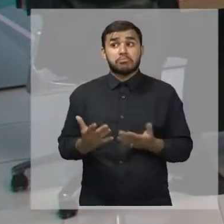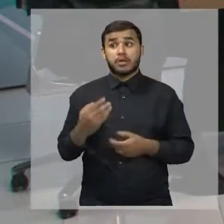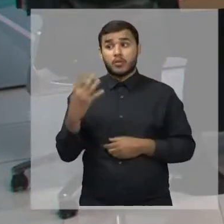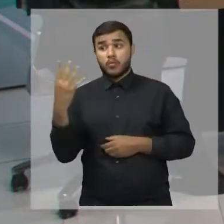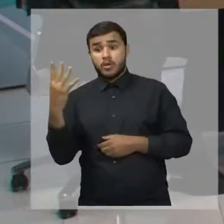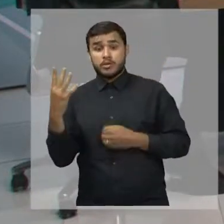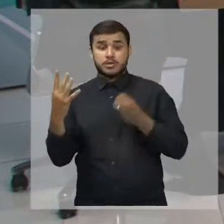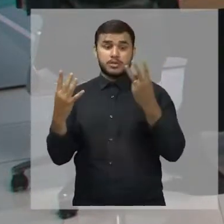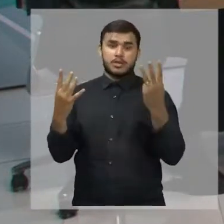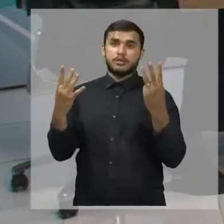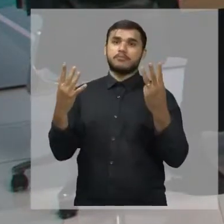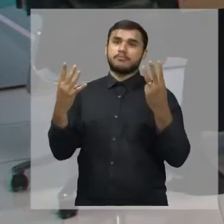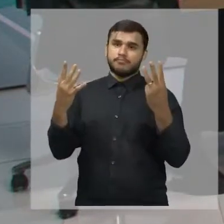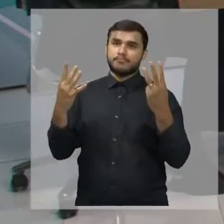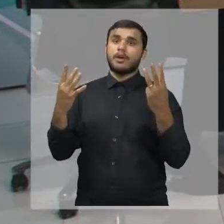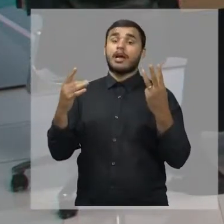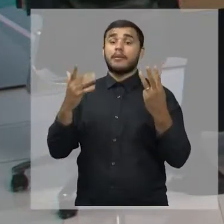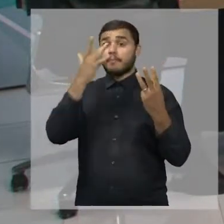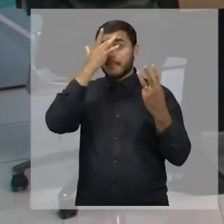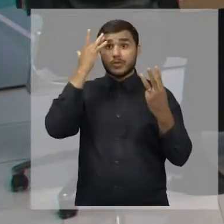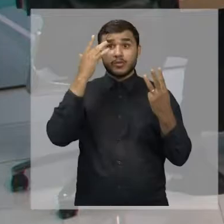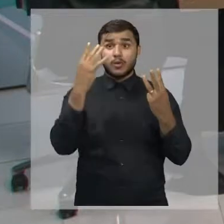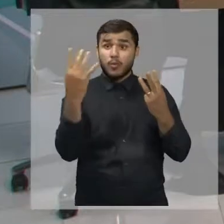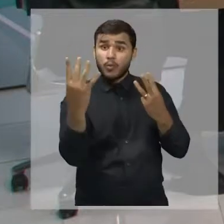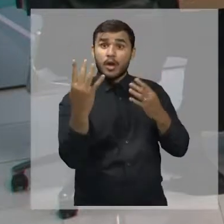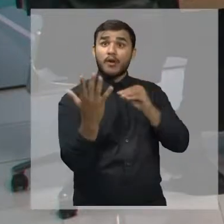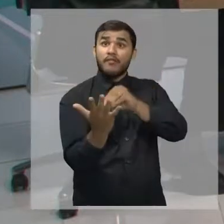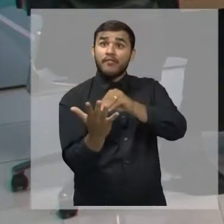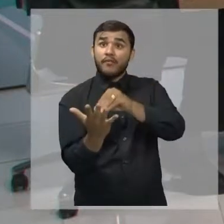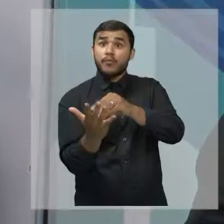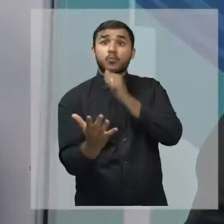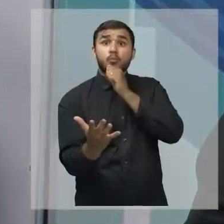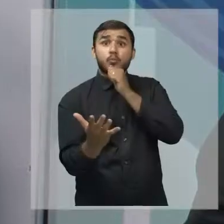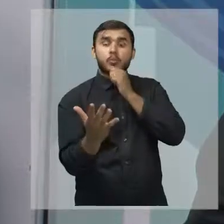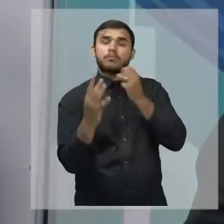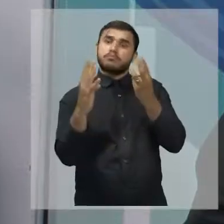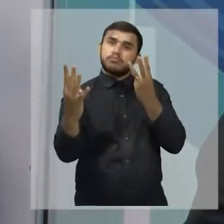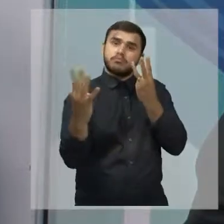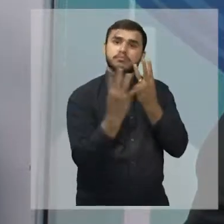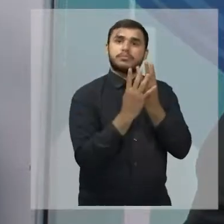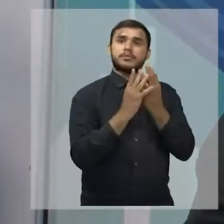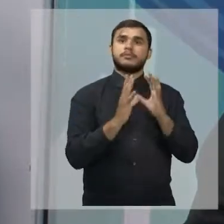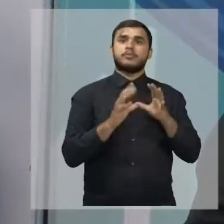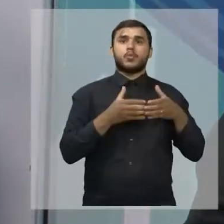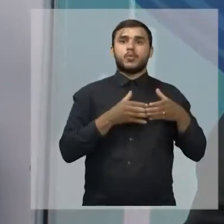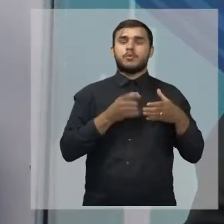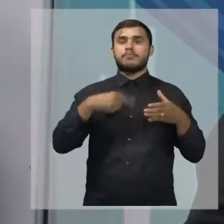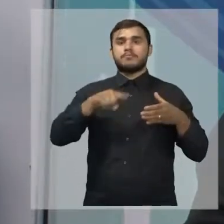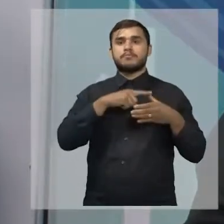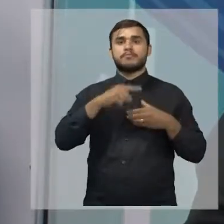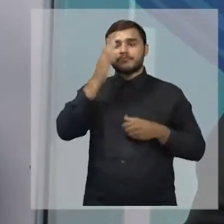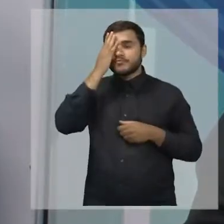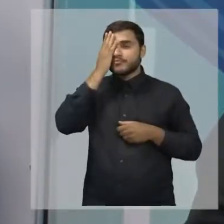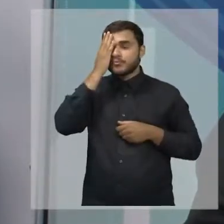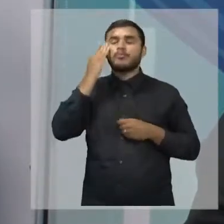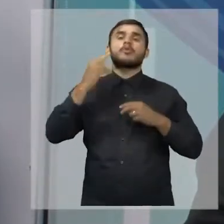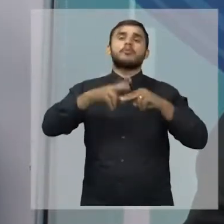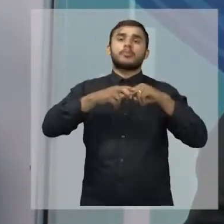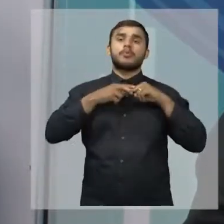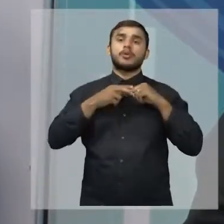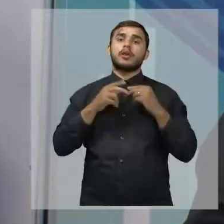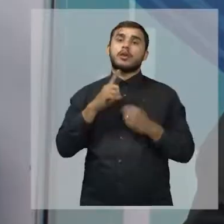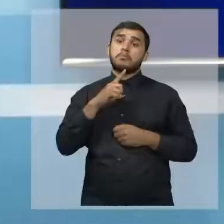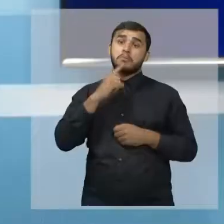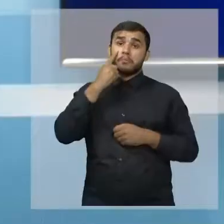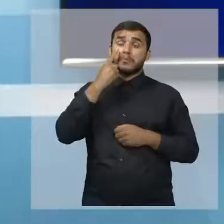derrubada dessa votação. E todo e qualquer cidadão, a partir de então, conforme reza a Constituição, só poderá ser